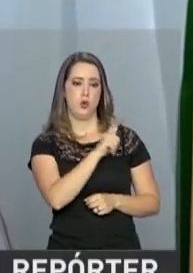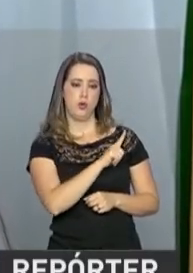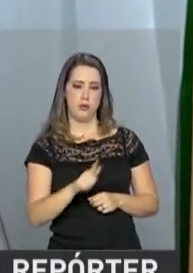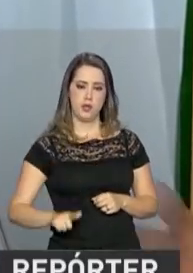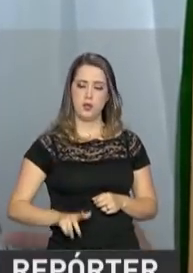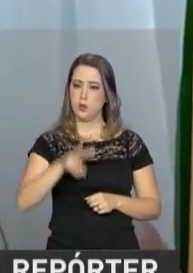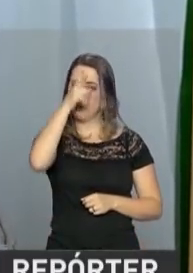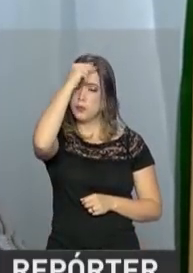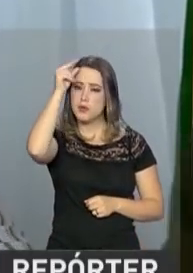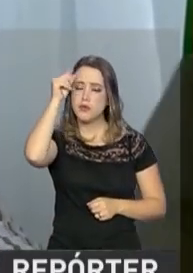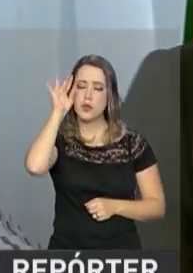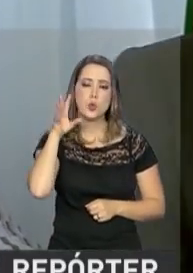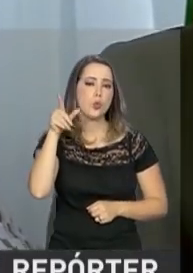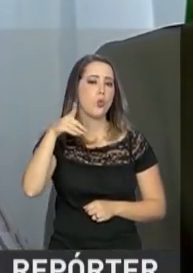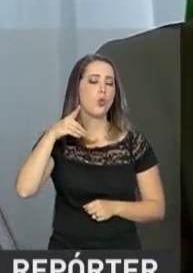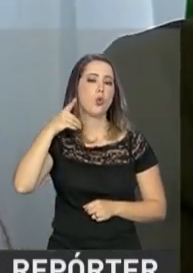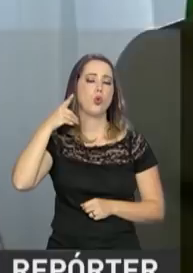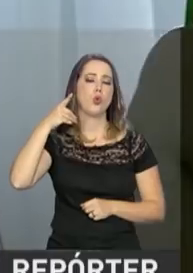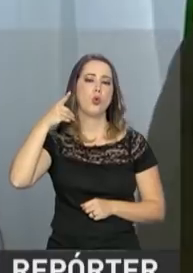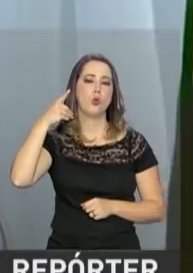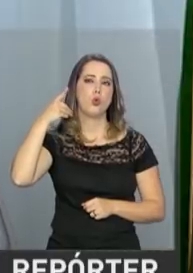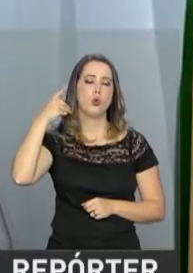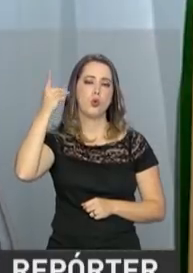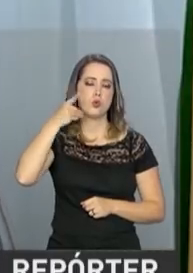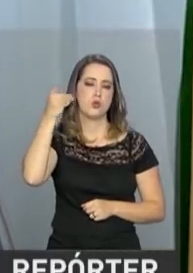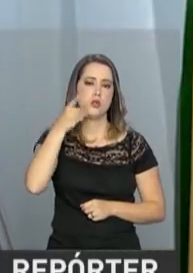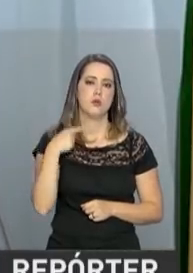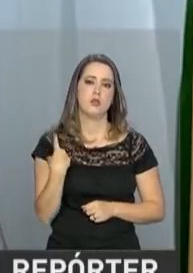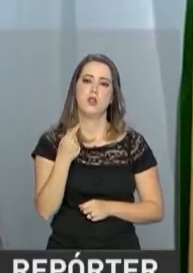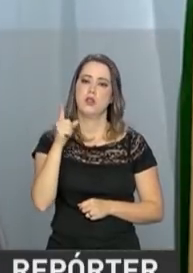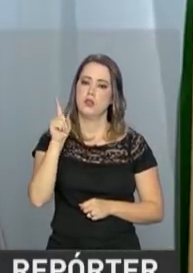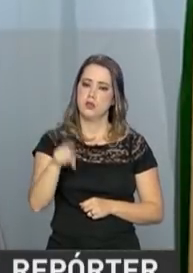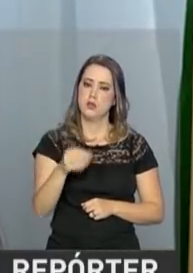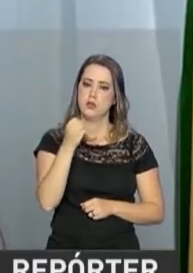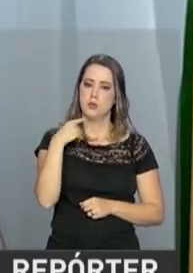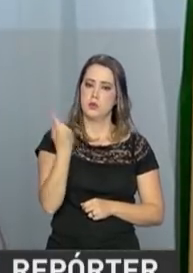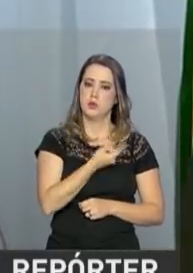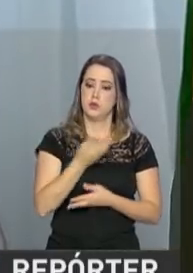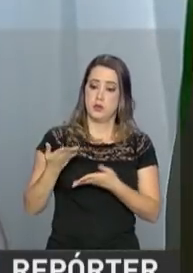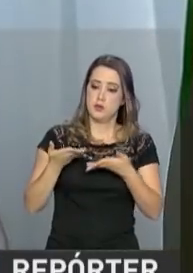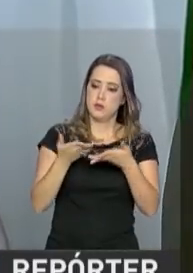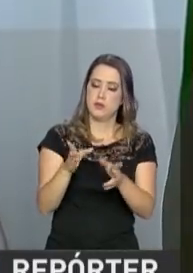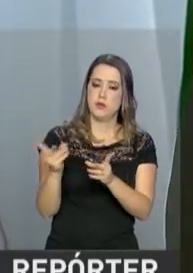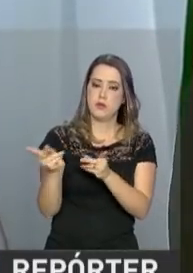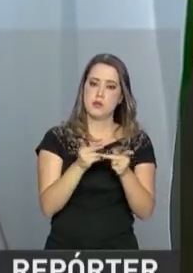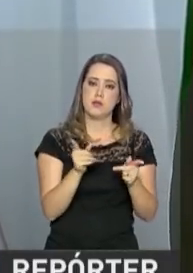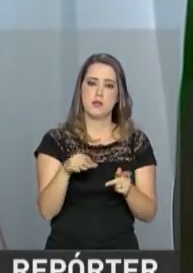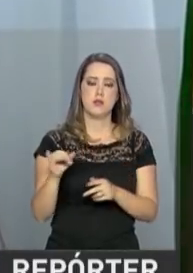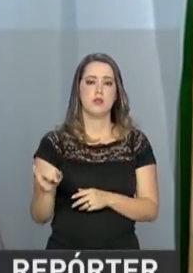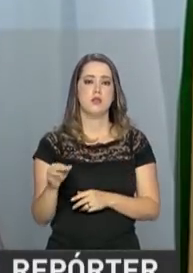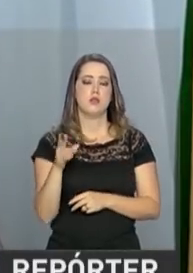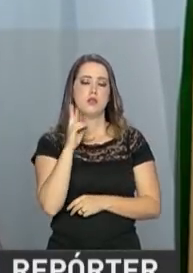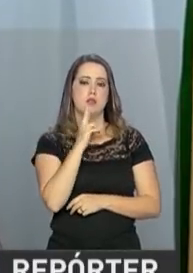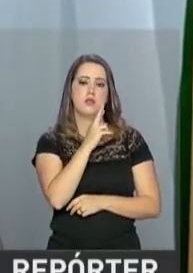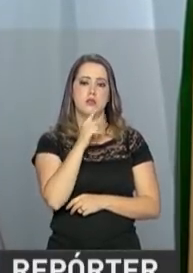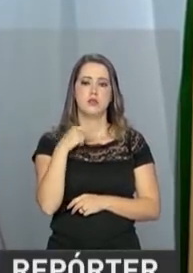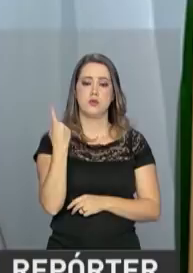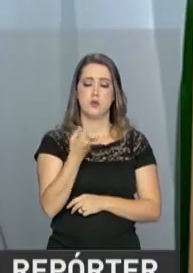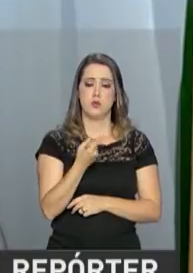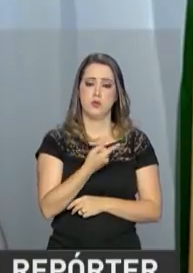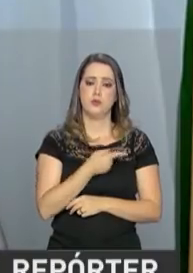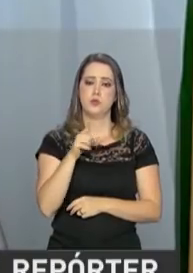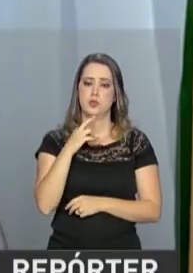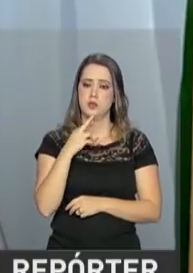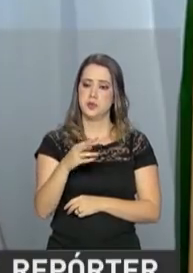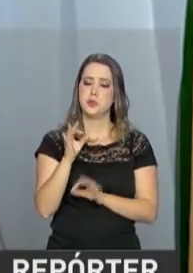e todos os deputados foi muito oportuna a nossa vinda aqui para para roraima com esses resultados penso eu é muito